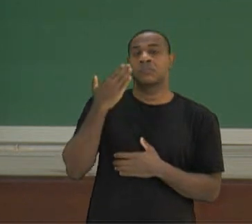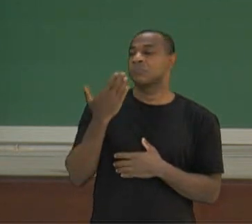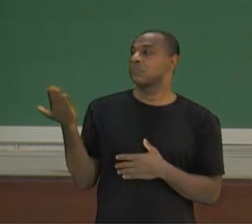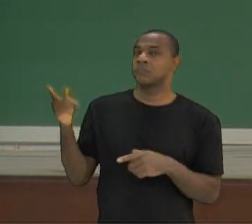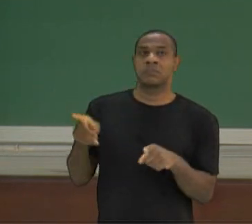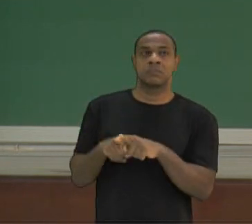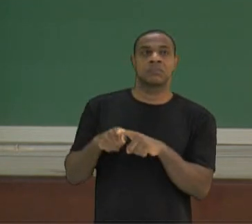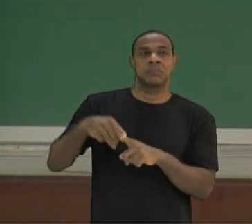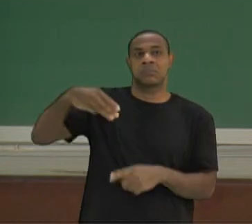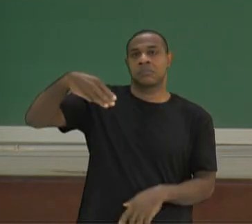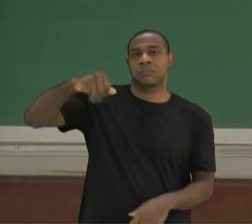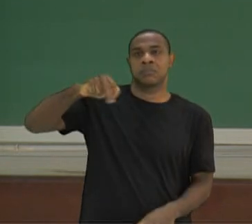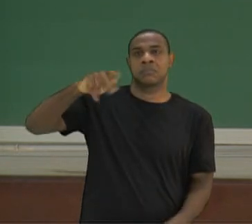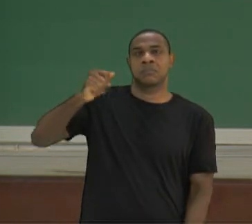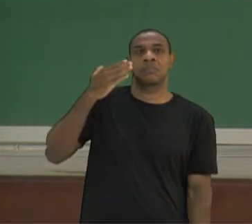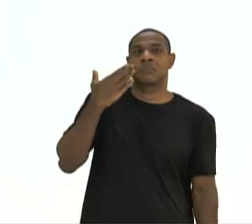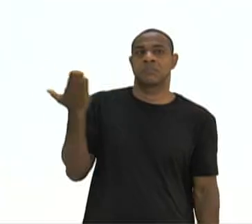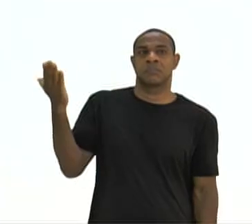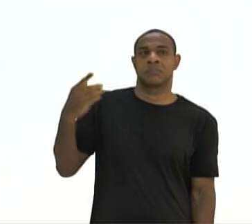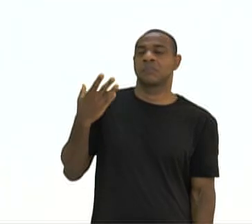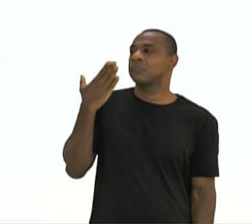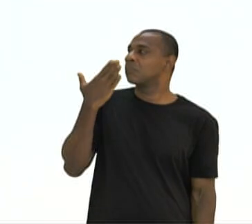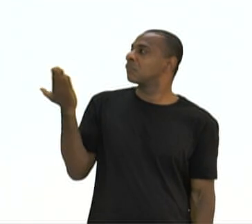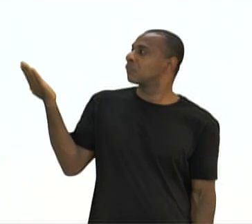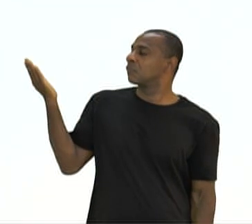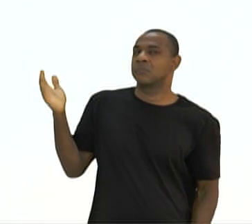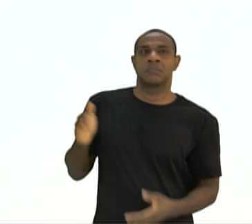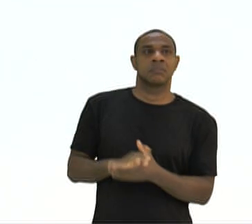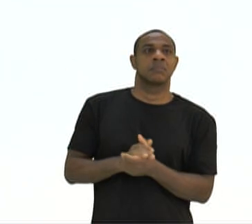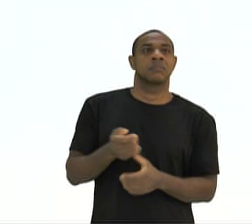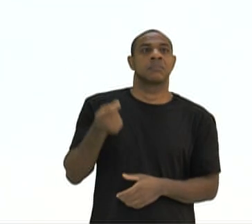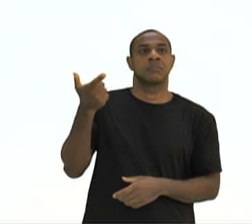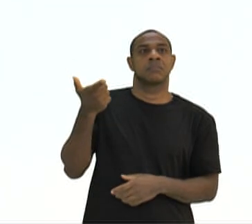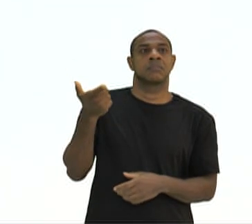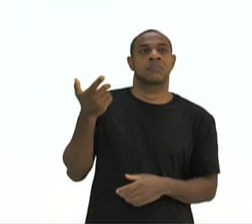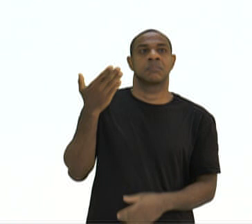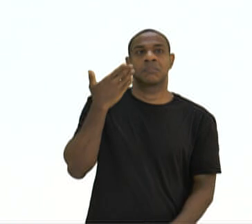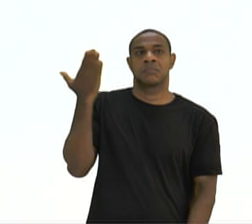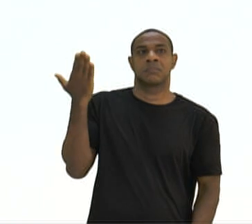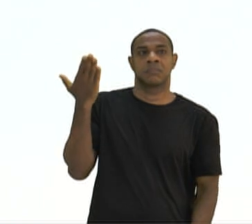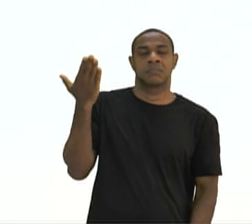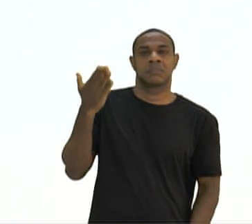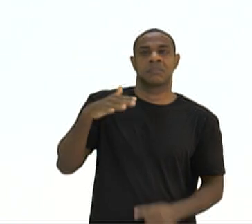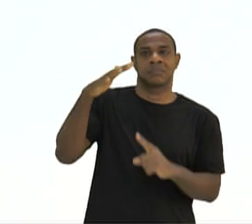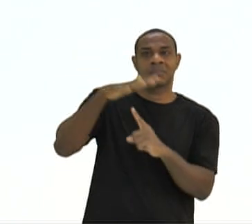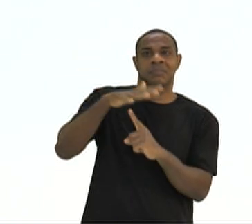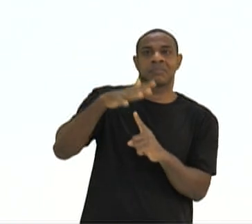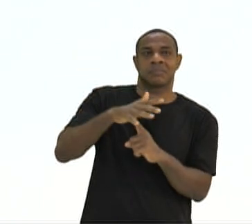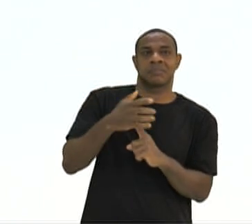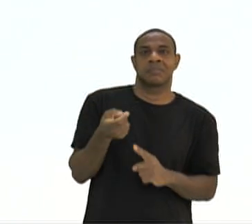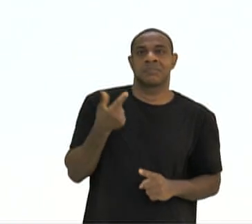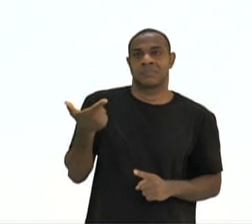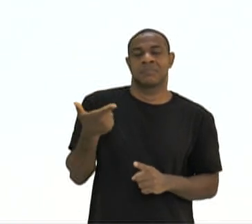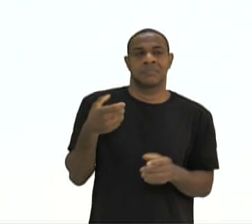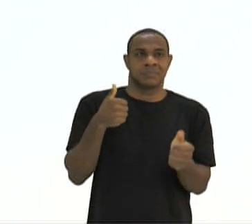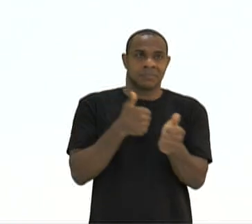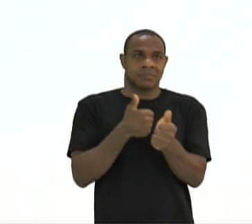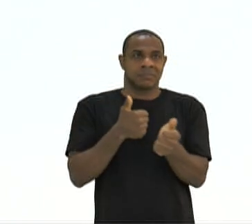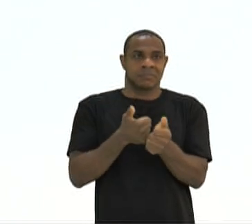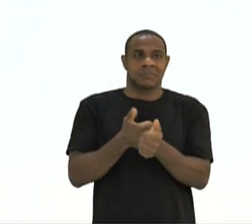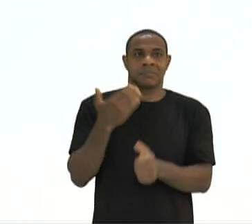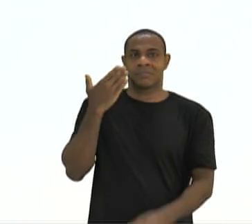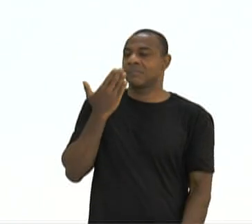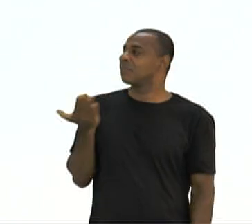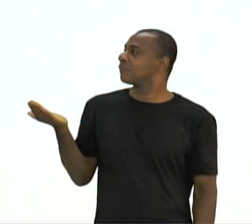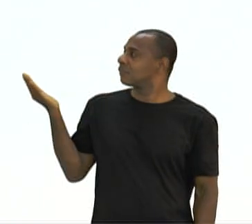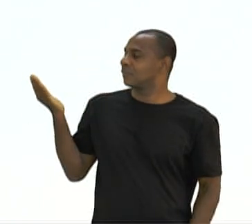o mapa para mostrar para nós onde ela está. Então, quase na divisa ali com o estado do Paraná está a região metropolitana norte